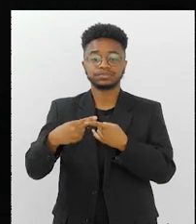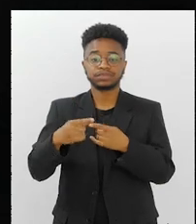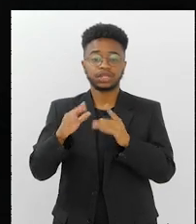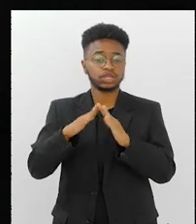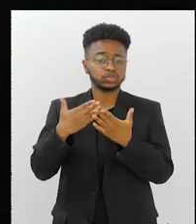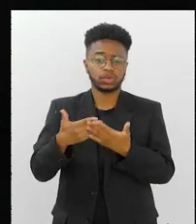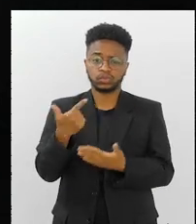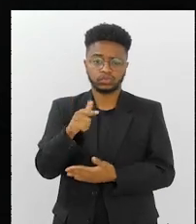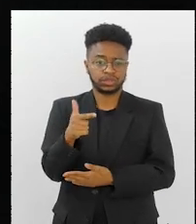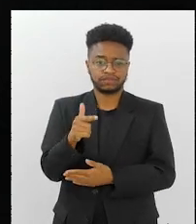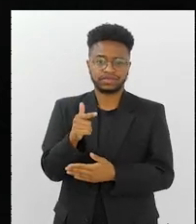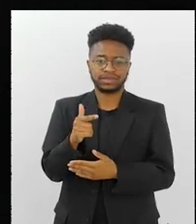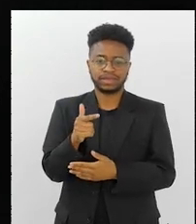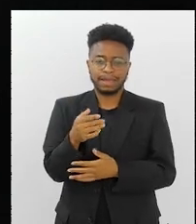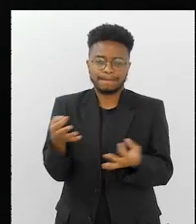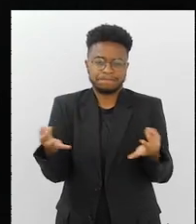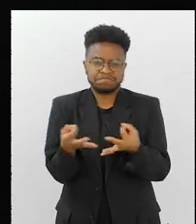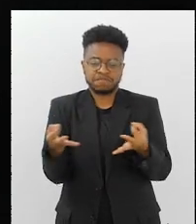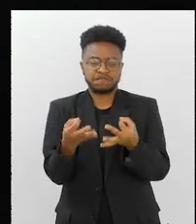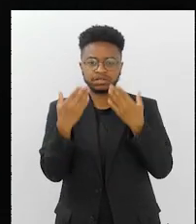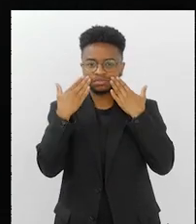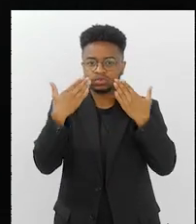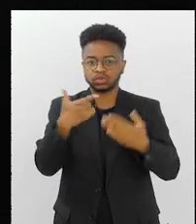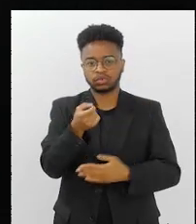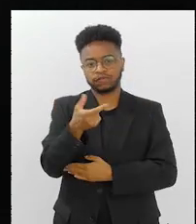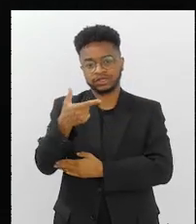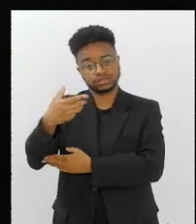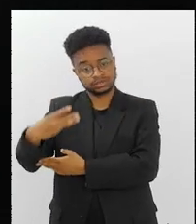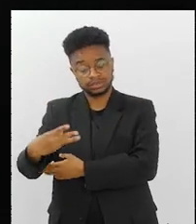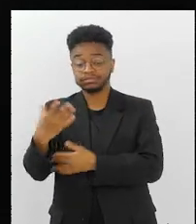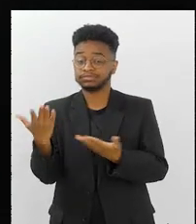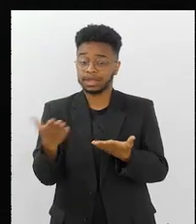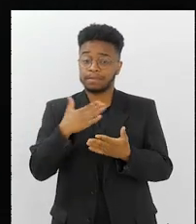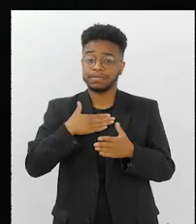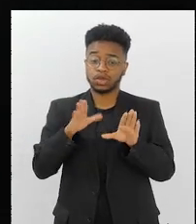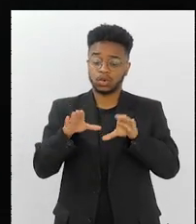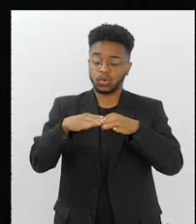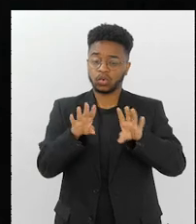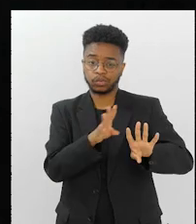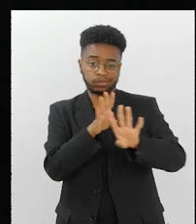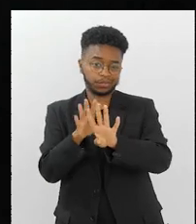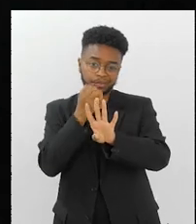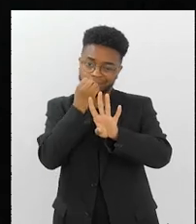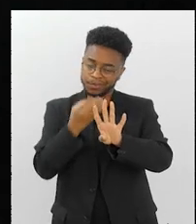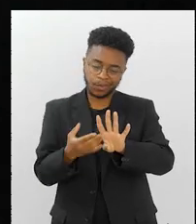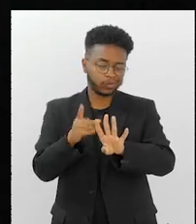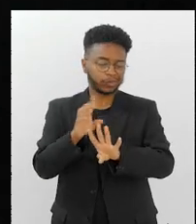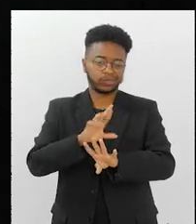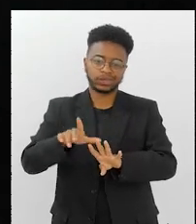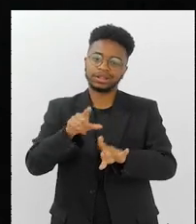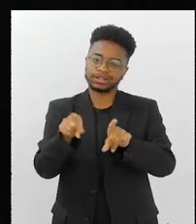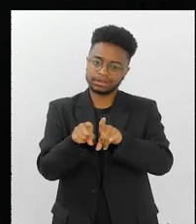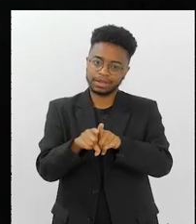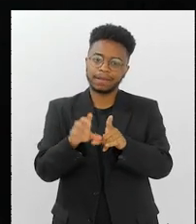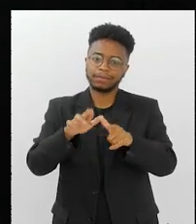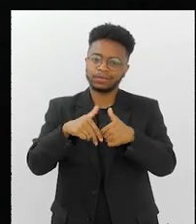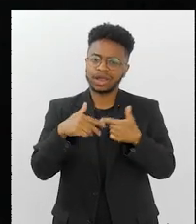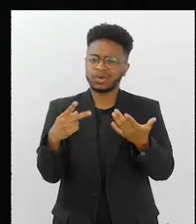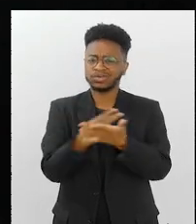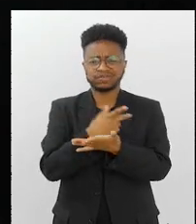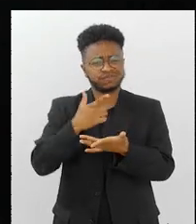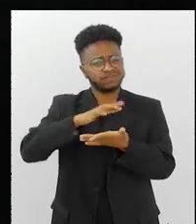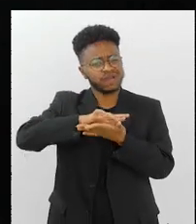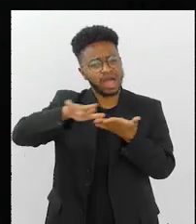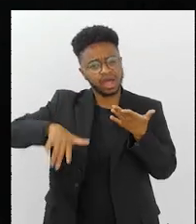veio de um carnaval muito bom 2023 né e consequentemente a minha comissão não foi boa também por n motivos por